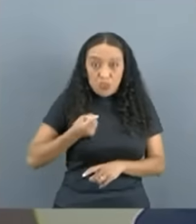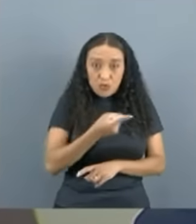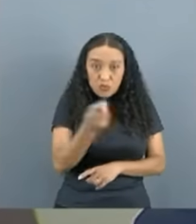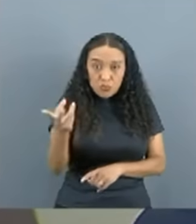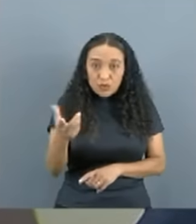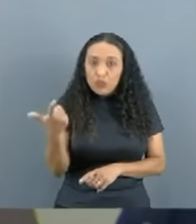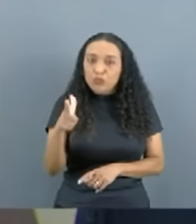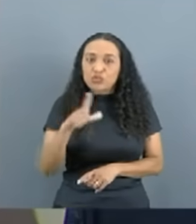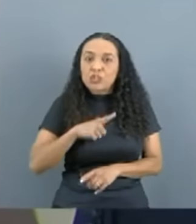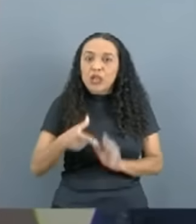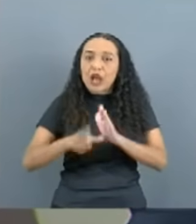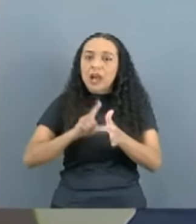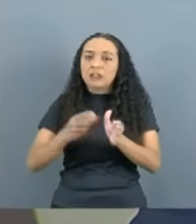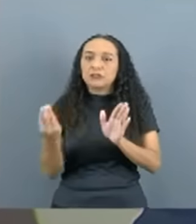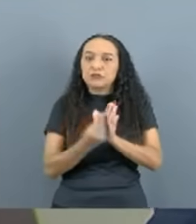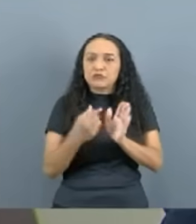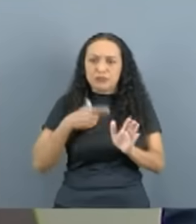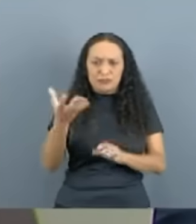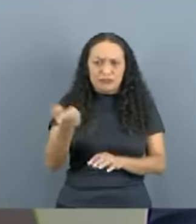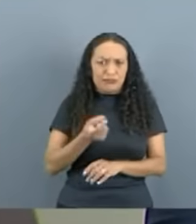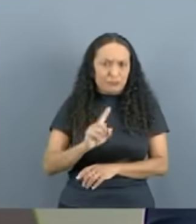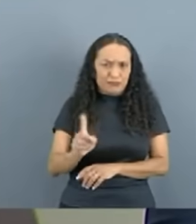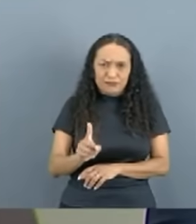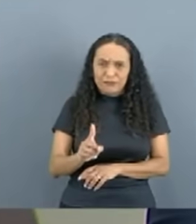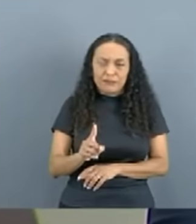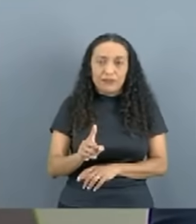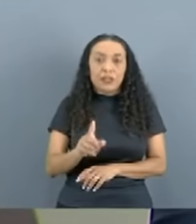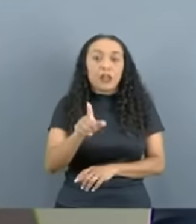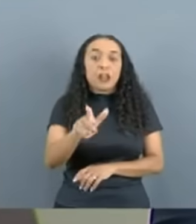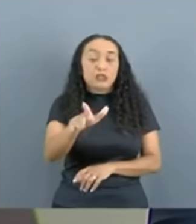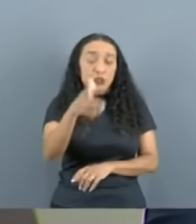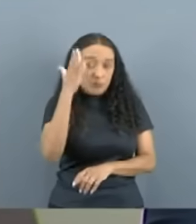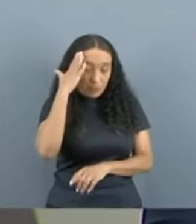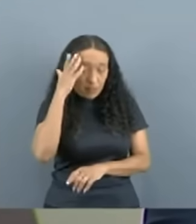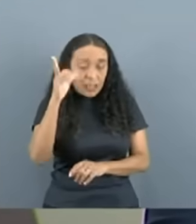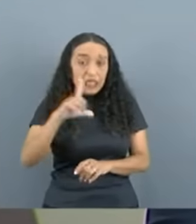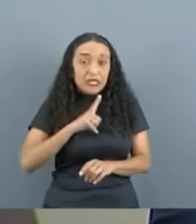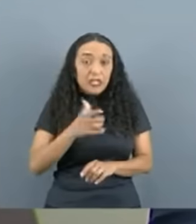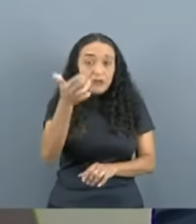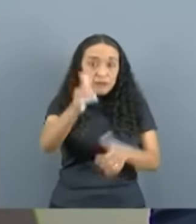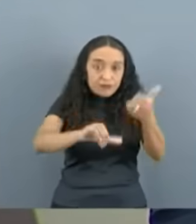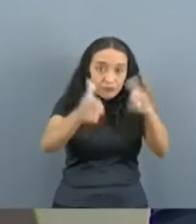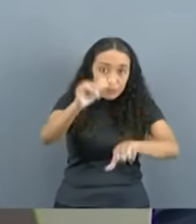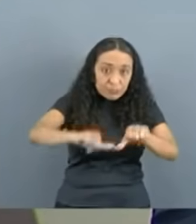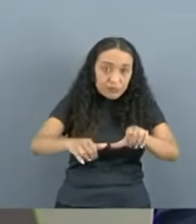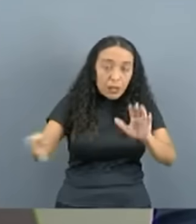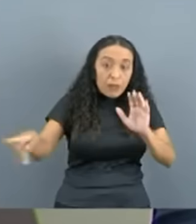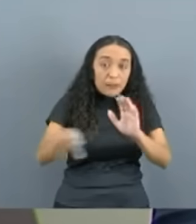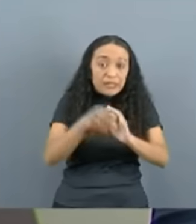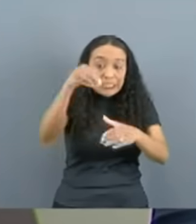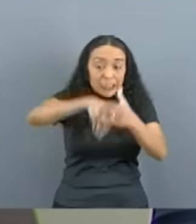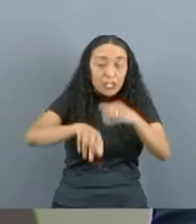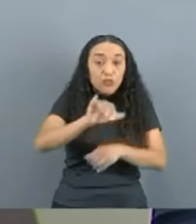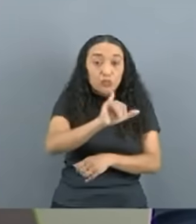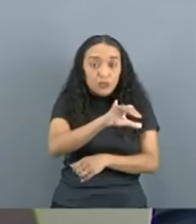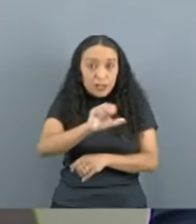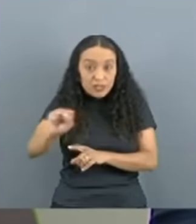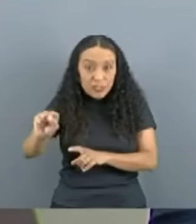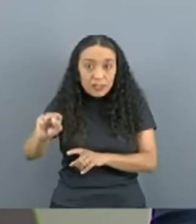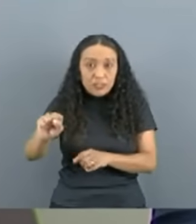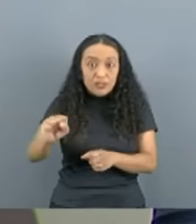estavam colocados, nós não recebíamos esses números. Para Vossa Excelência ter uma ideia, houve uma auditoria no próprio INSS,